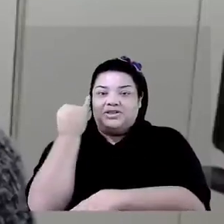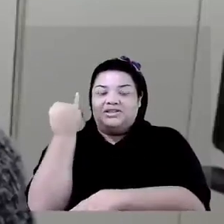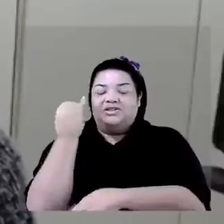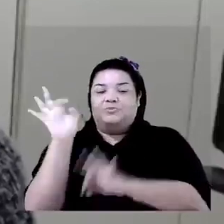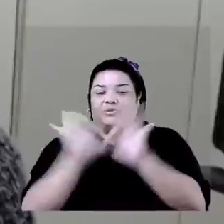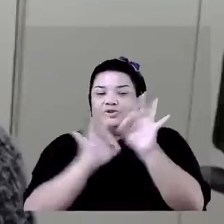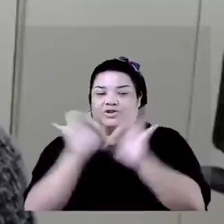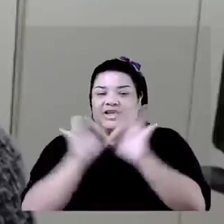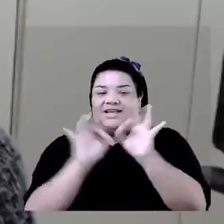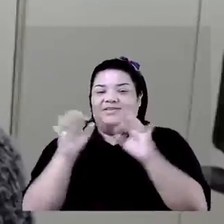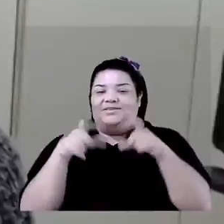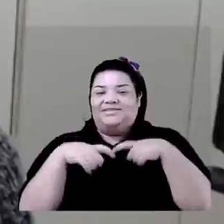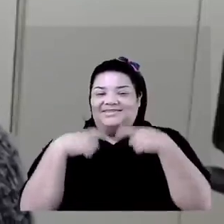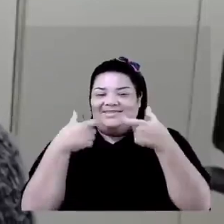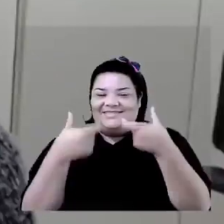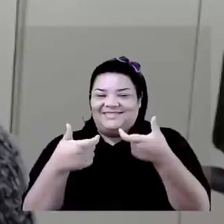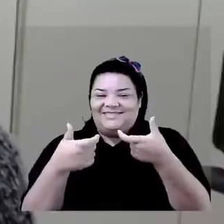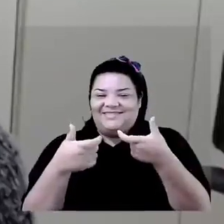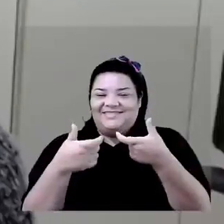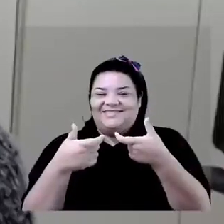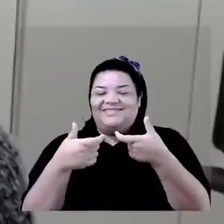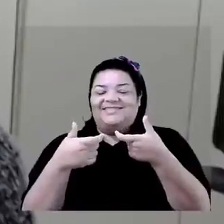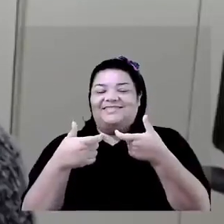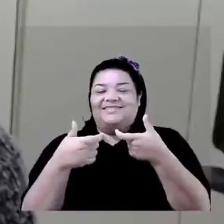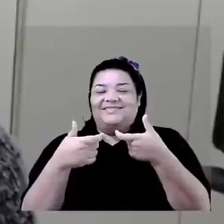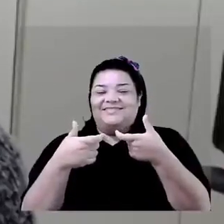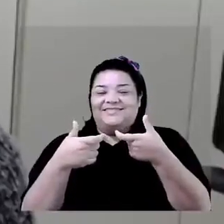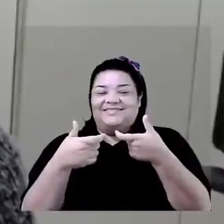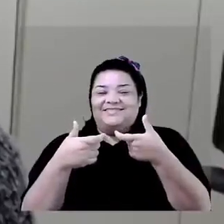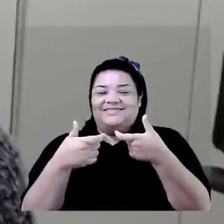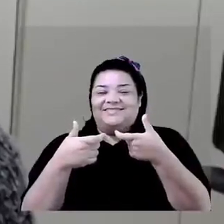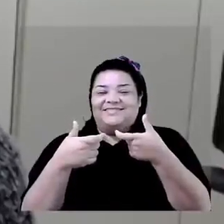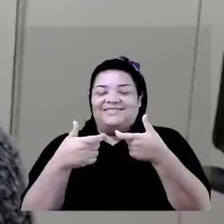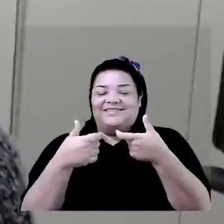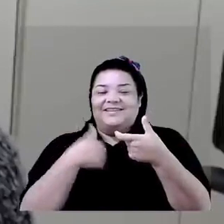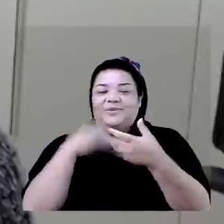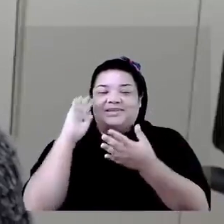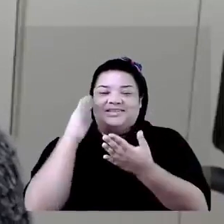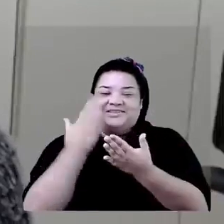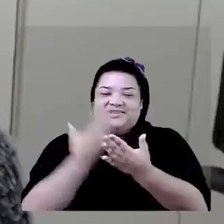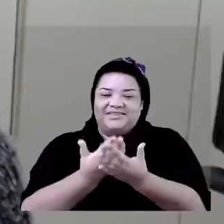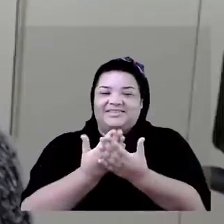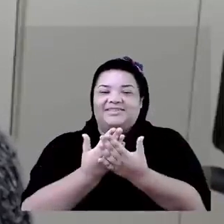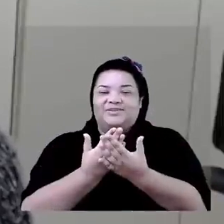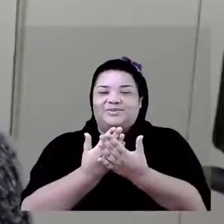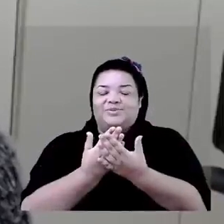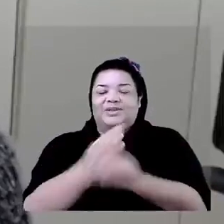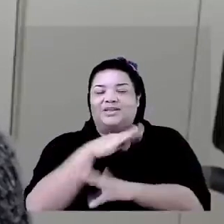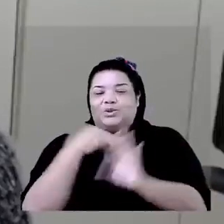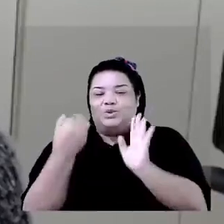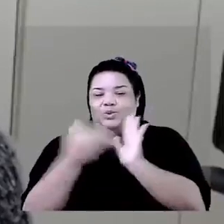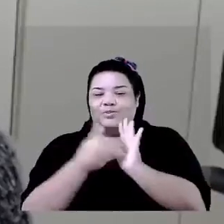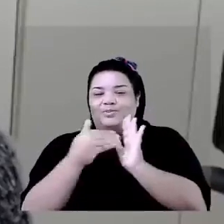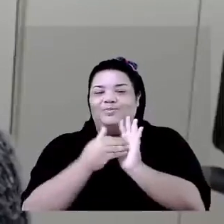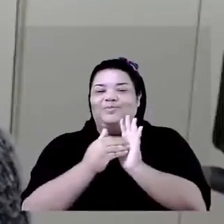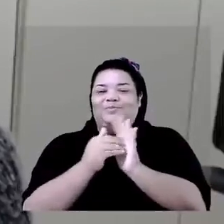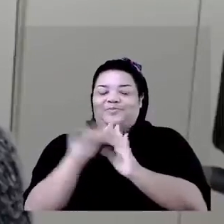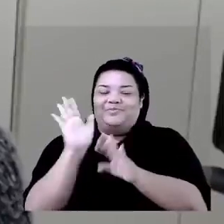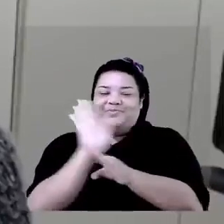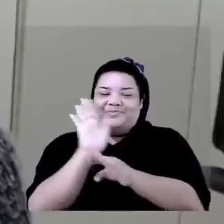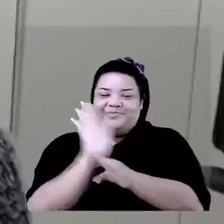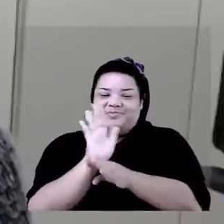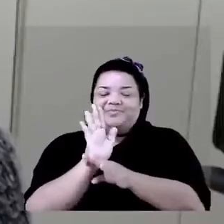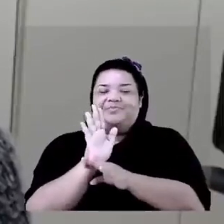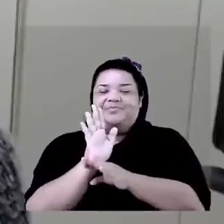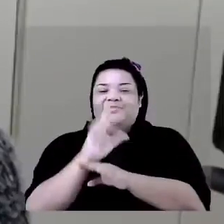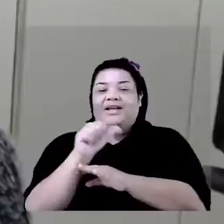dentro do poder público. Então, acredito que, além de todas essas contribuições que a Laura trouxe,